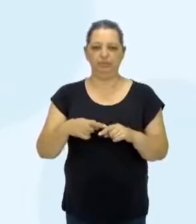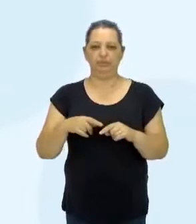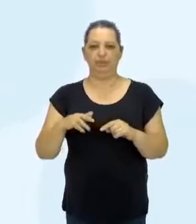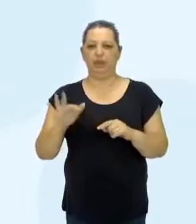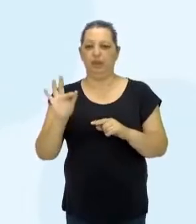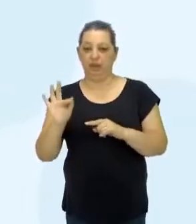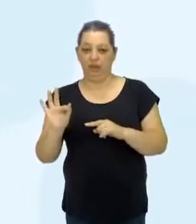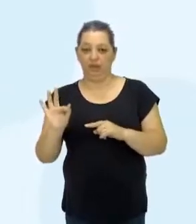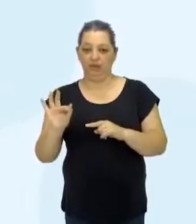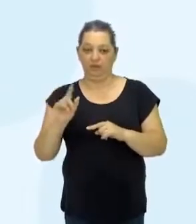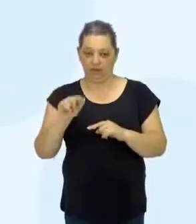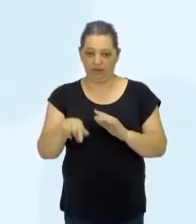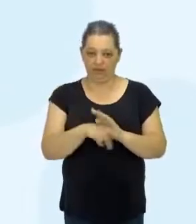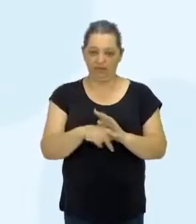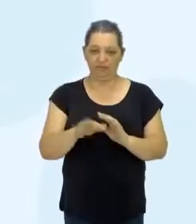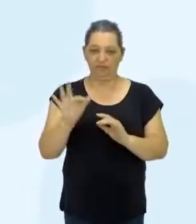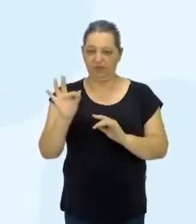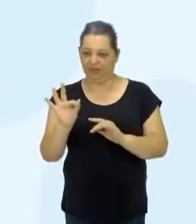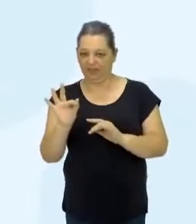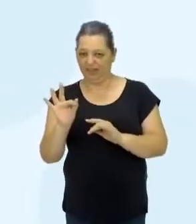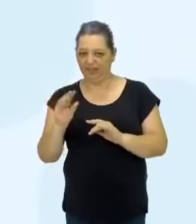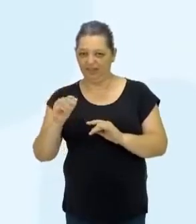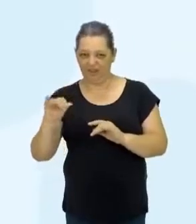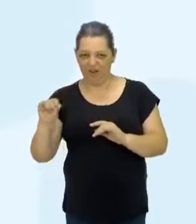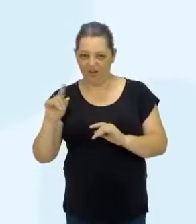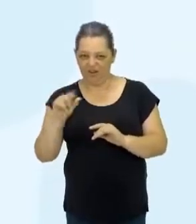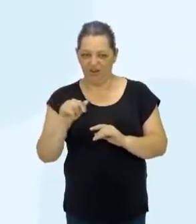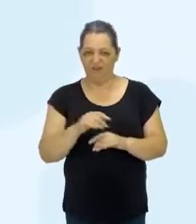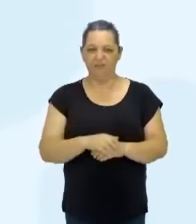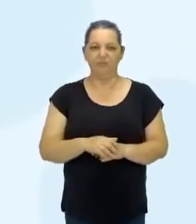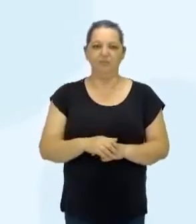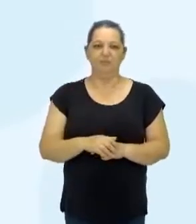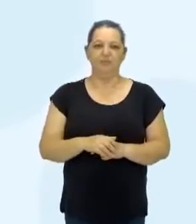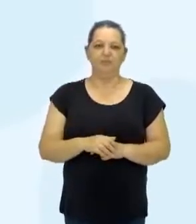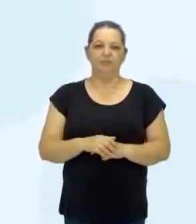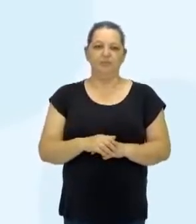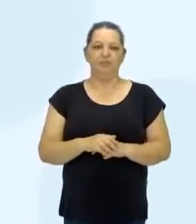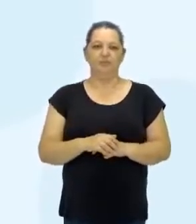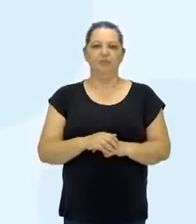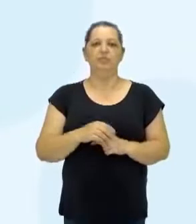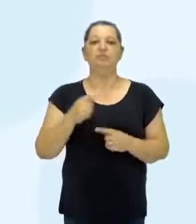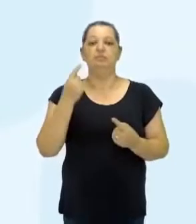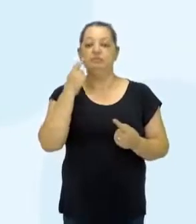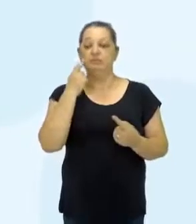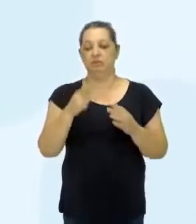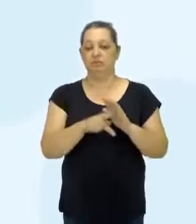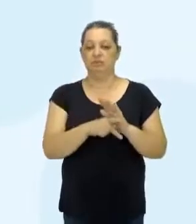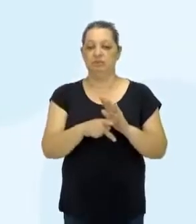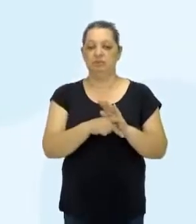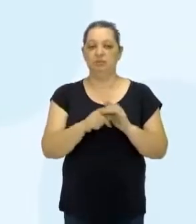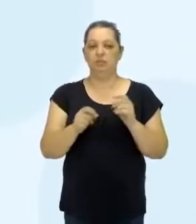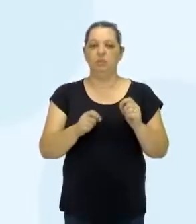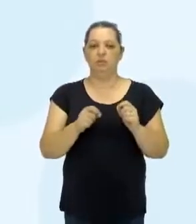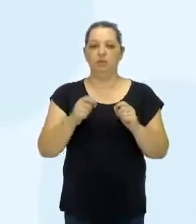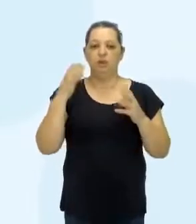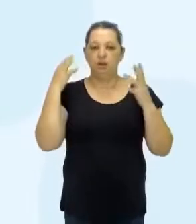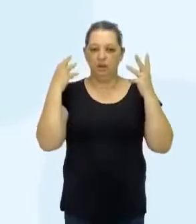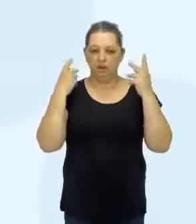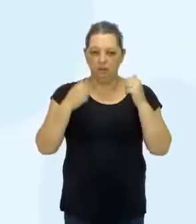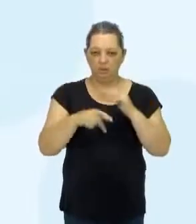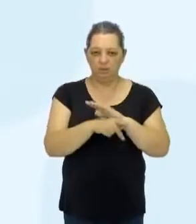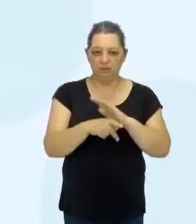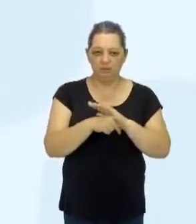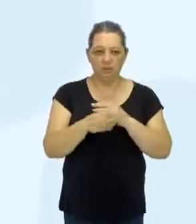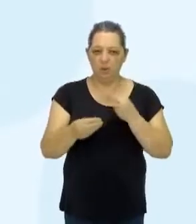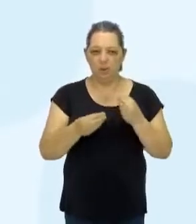lamber farofa, vai lamber farofa, tá? Então, ó, certo animal aquático tem um órgão auditivo sensível na faixa